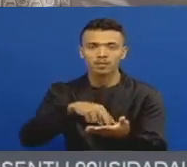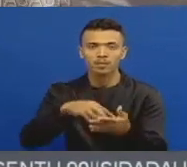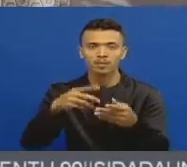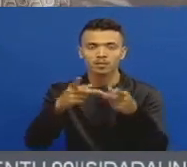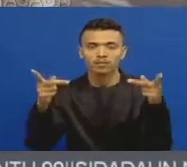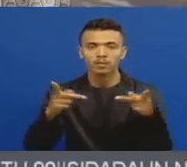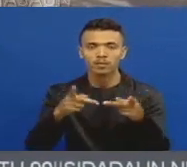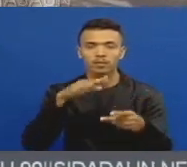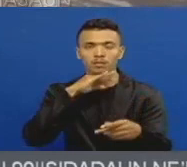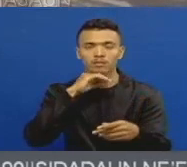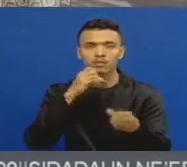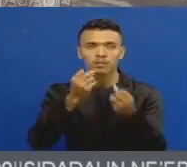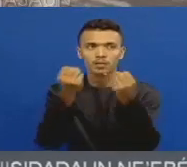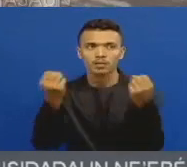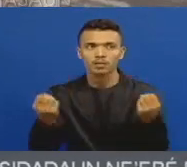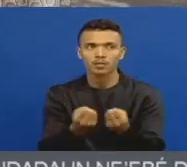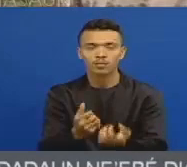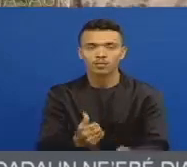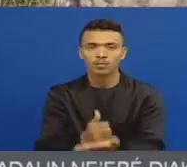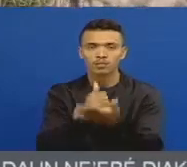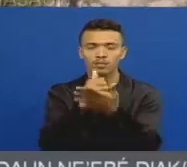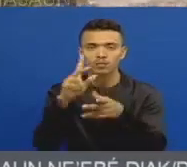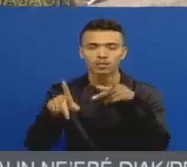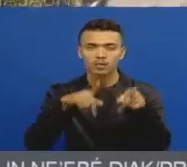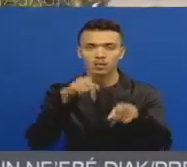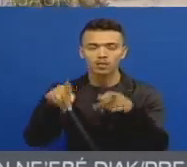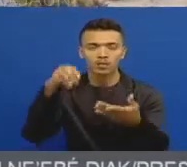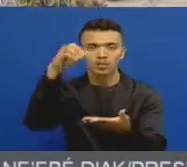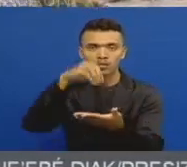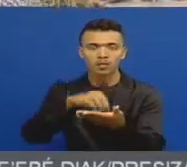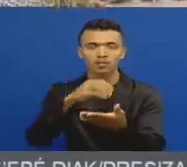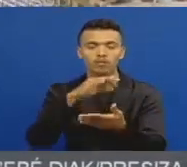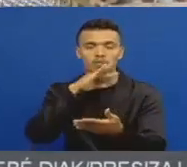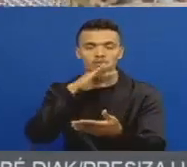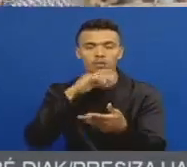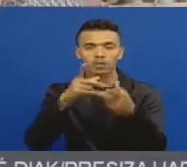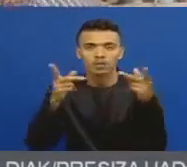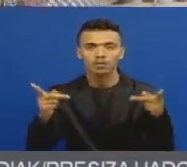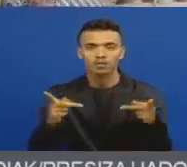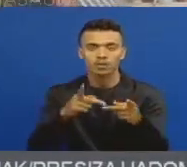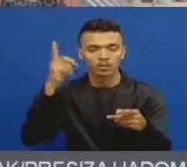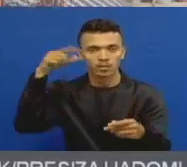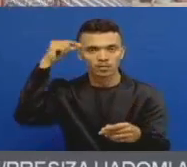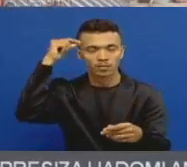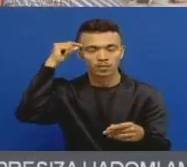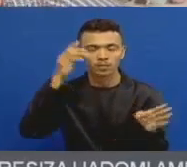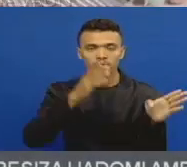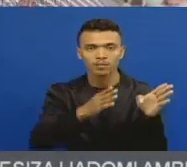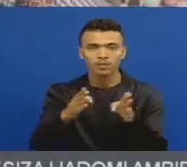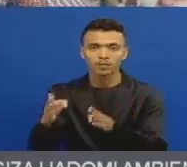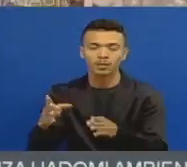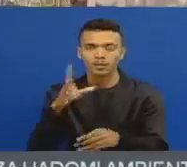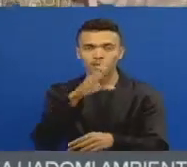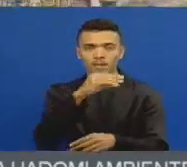resnito cada suco, onde facilita cidadão sira, onde tal lixo e fatin na bem maca a governo prepara.